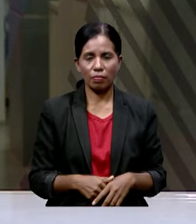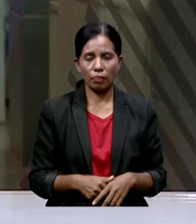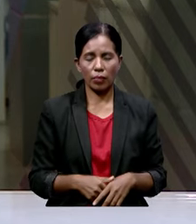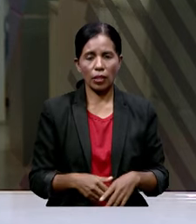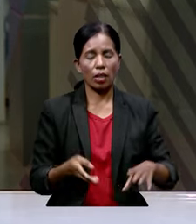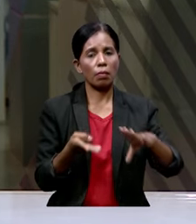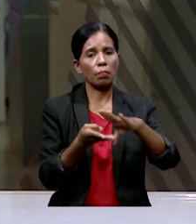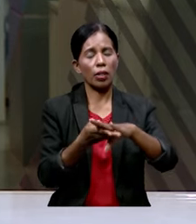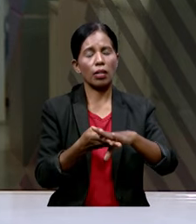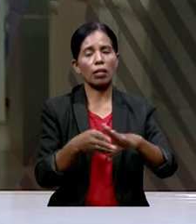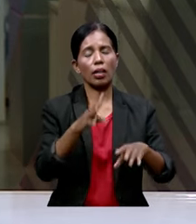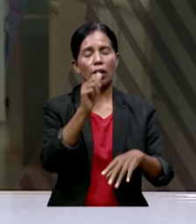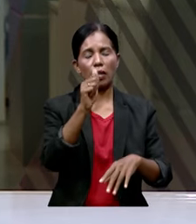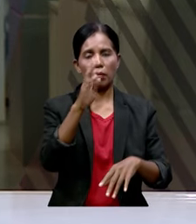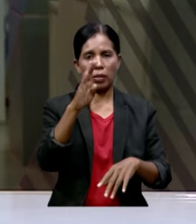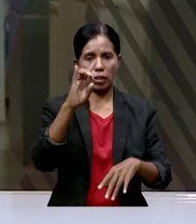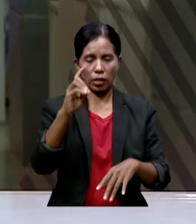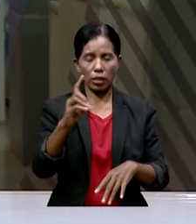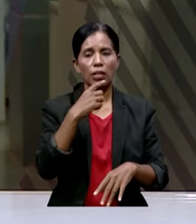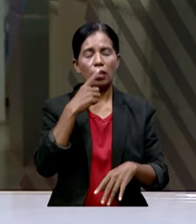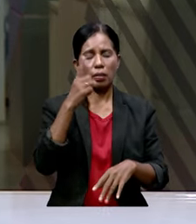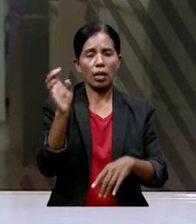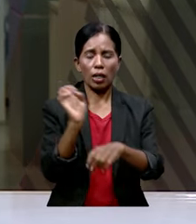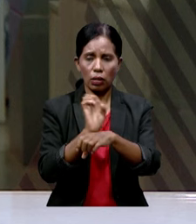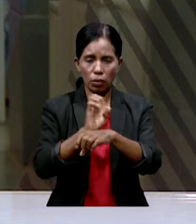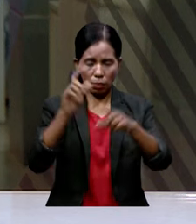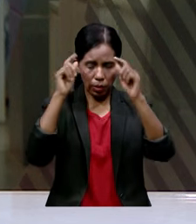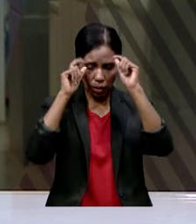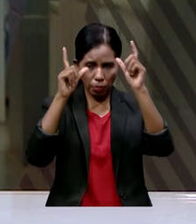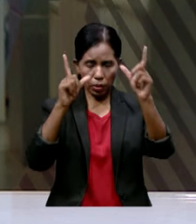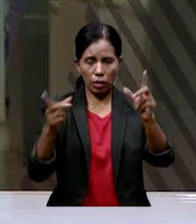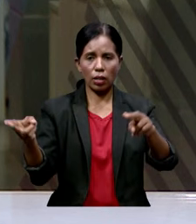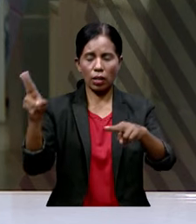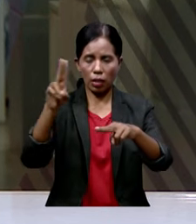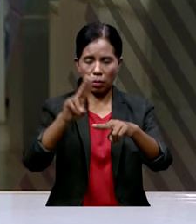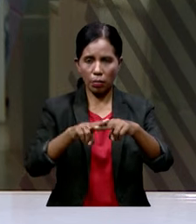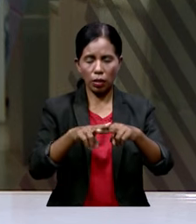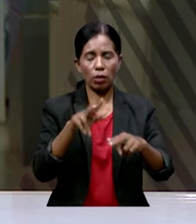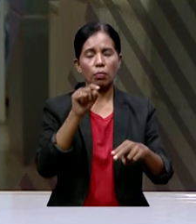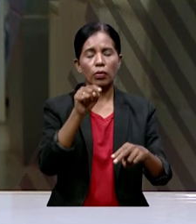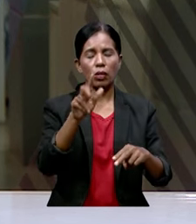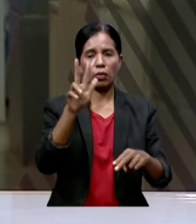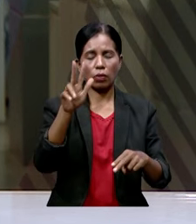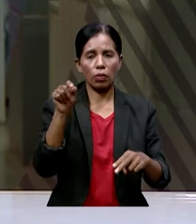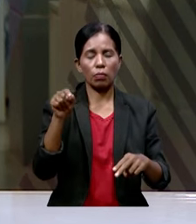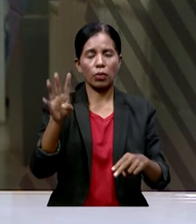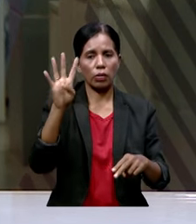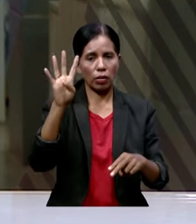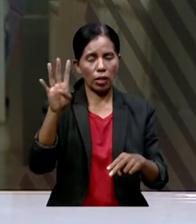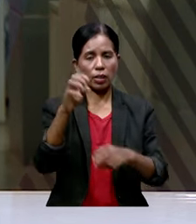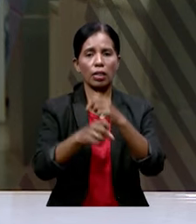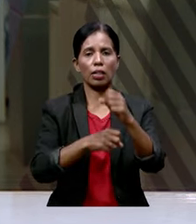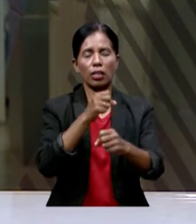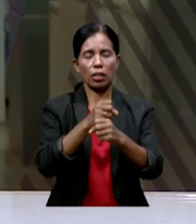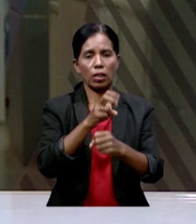Banco de Desenvolvimento Asiático prevê que o crescimento econômico Timor-Leste se aumenta para o porcento de todo o ponto hat e atina rio um rua por